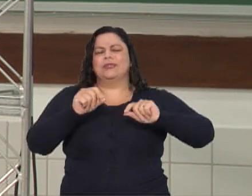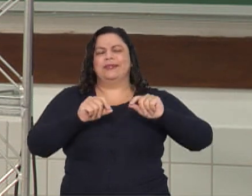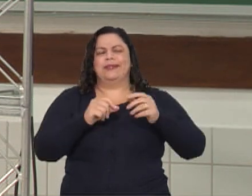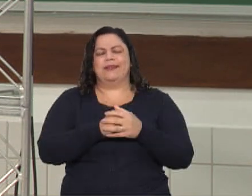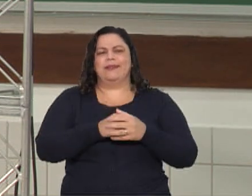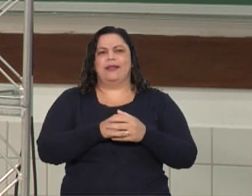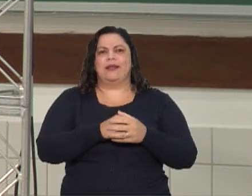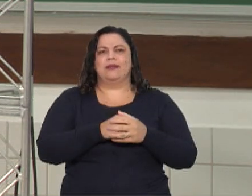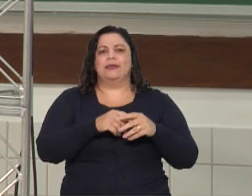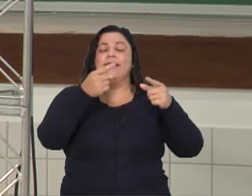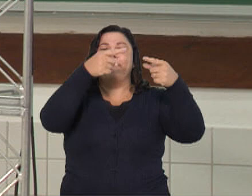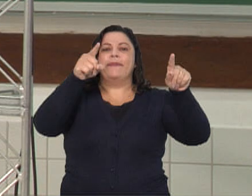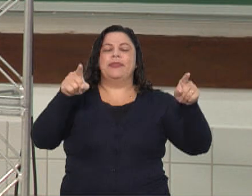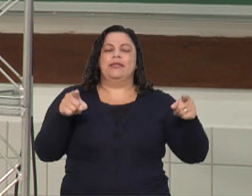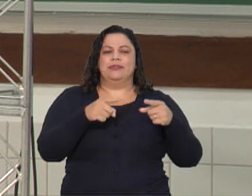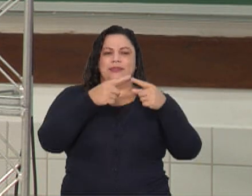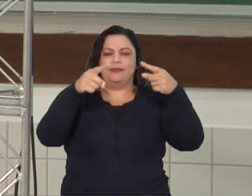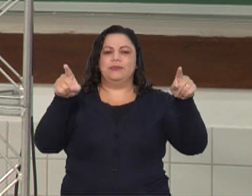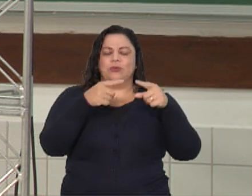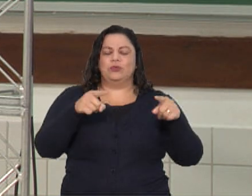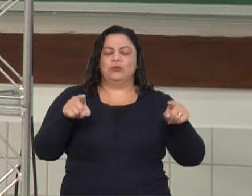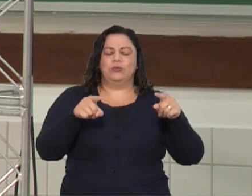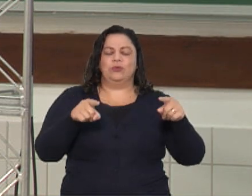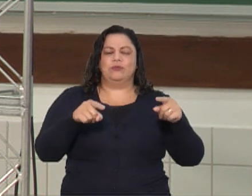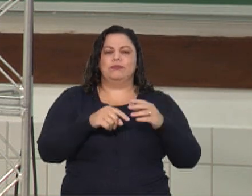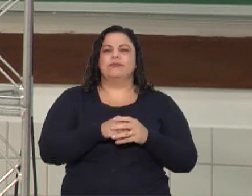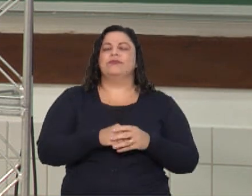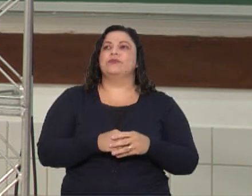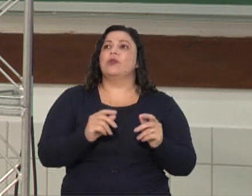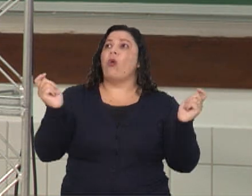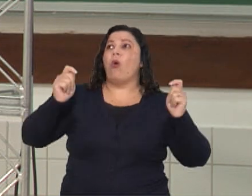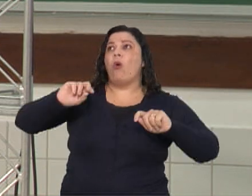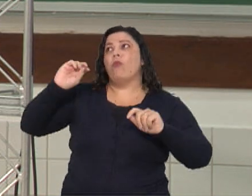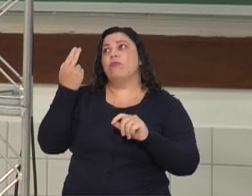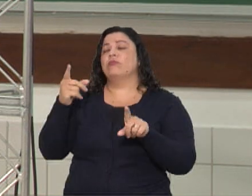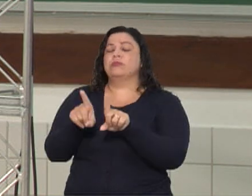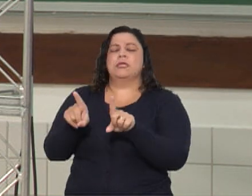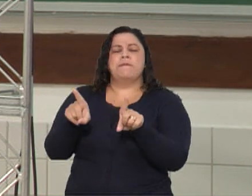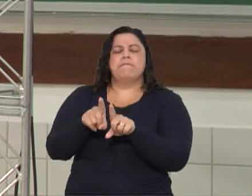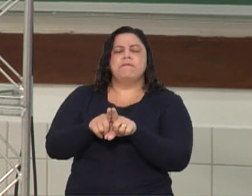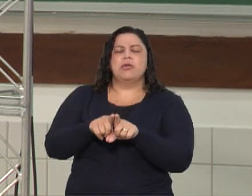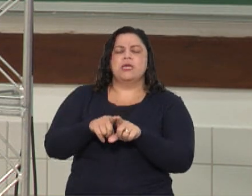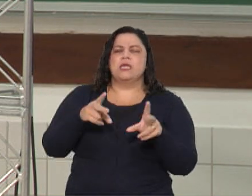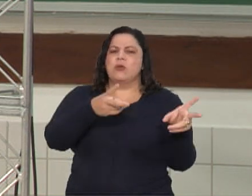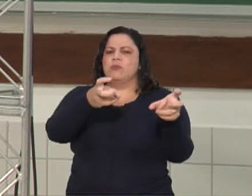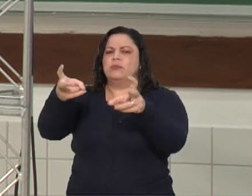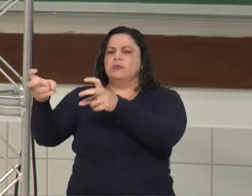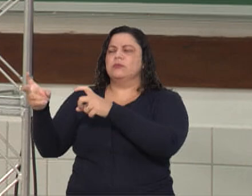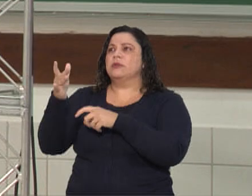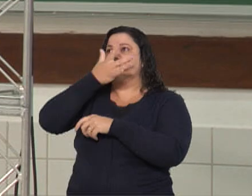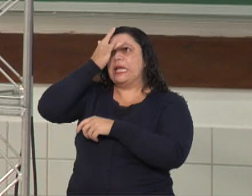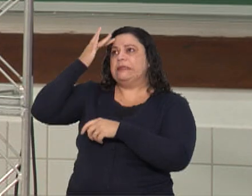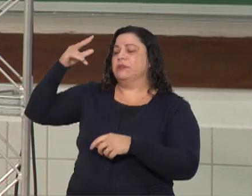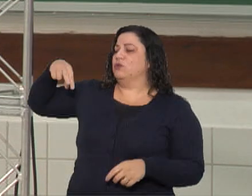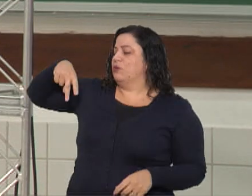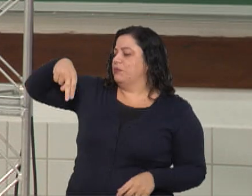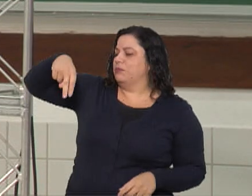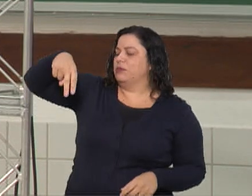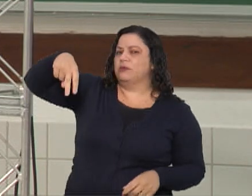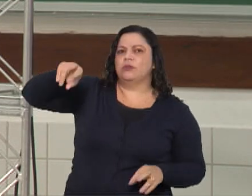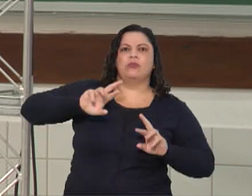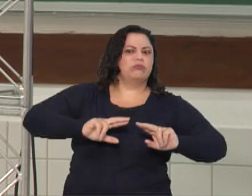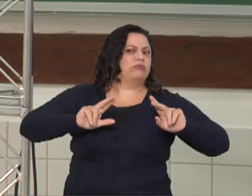vocês podem observar as pessoas caminhando, como cada uma tem um ritmo diferente. Então,